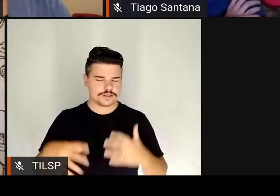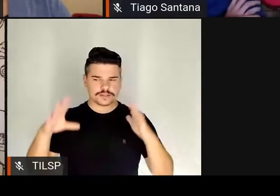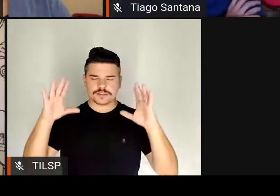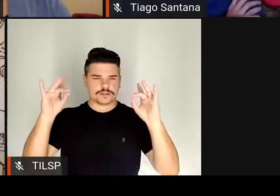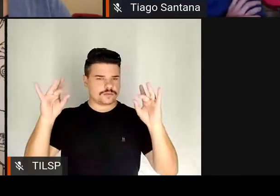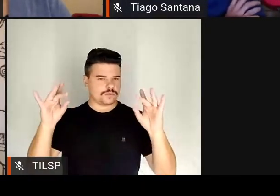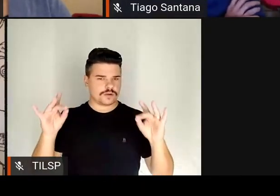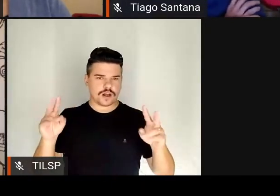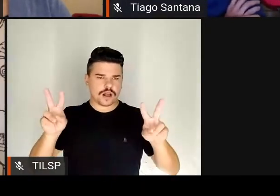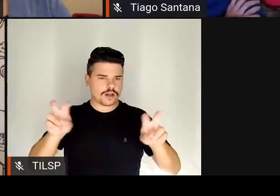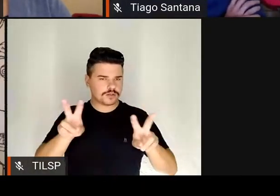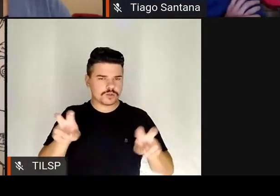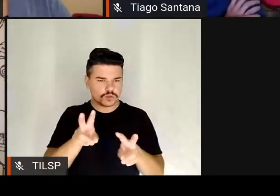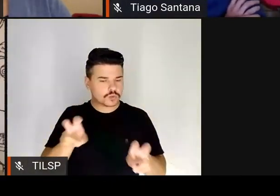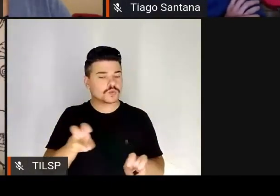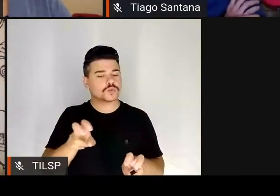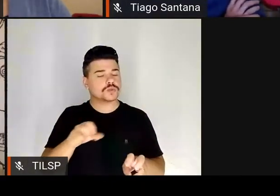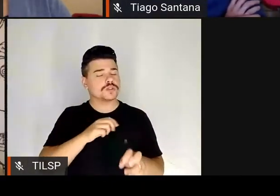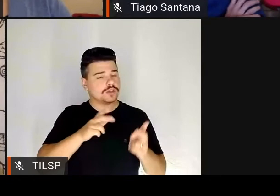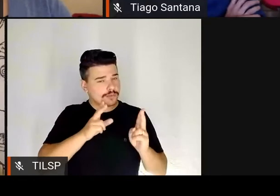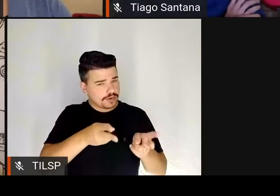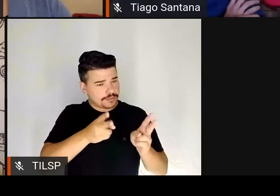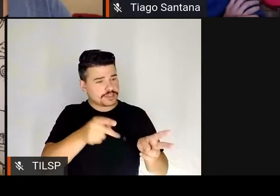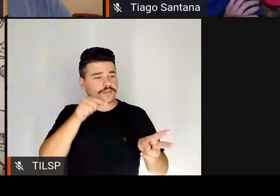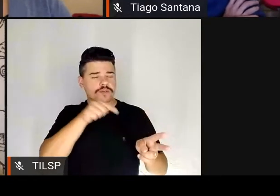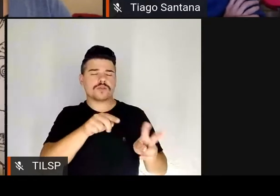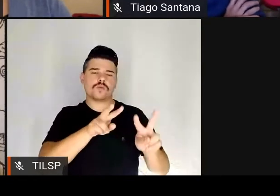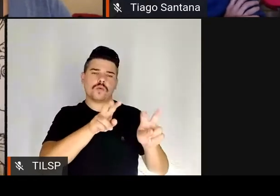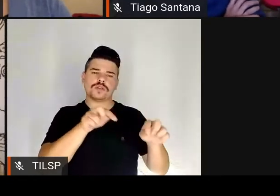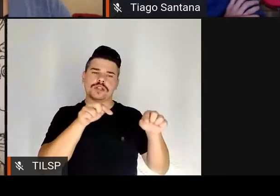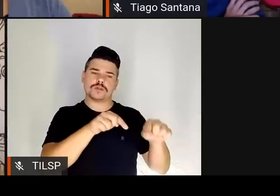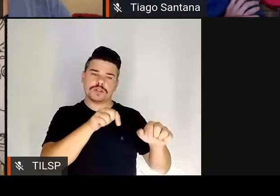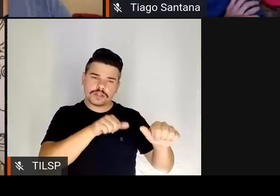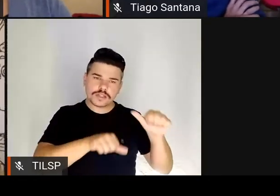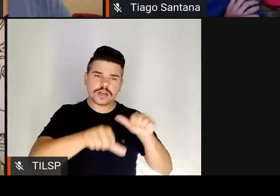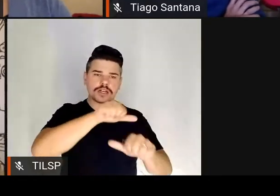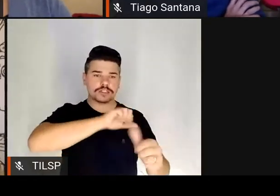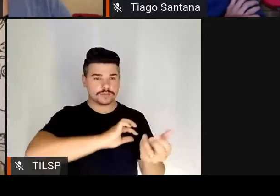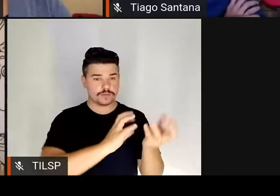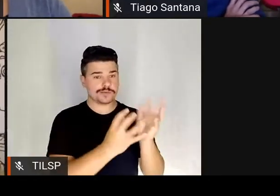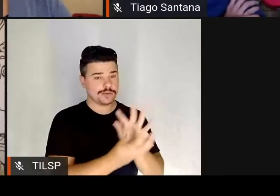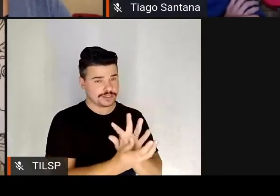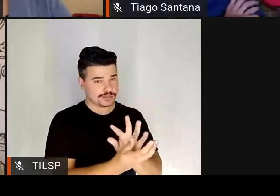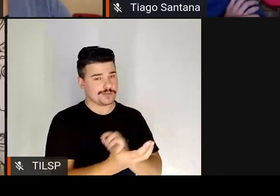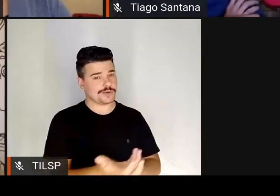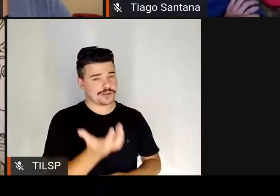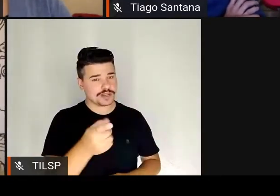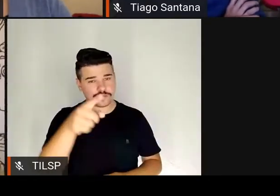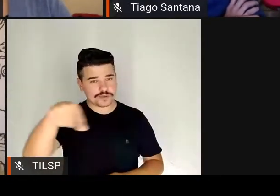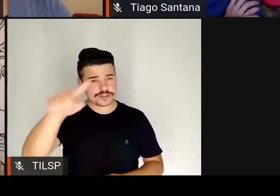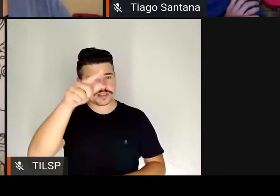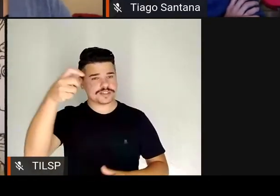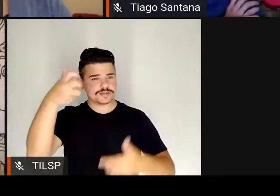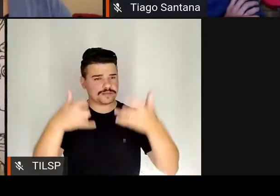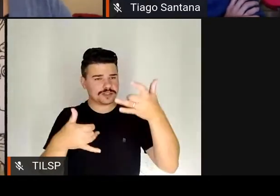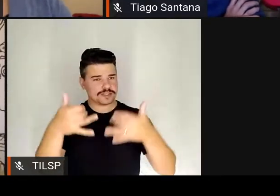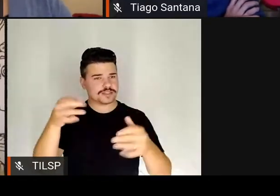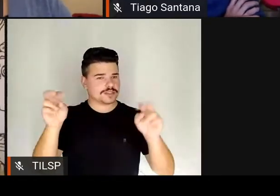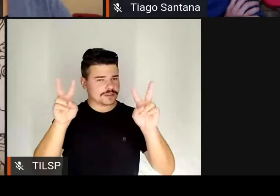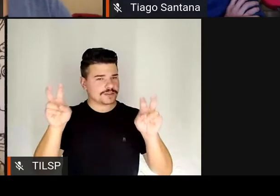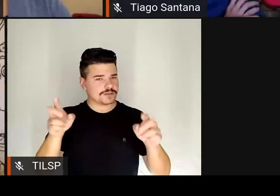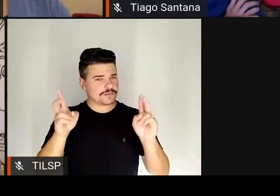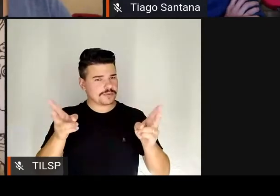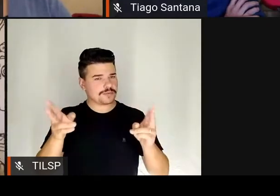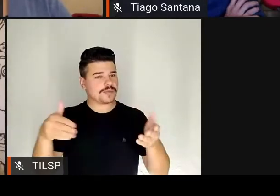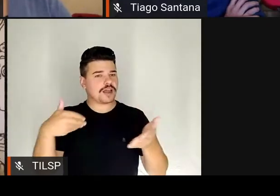de permanência em contextos em transformação, né? Então, eu queria um pouquinho só ouvir vocês sobre, eventualmente,